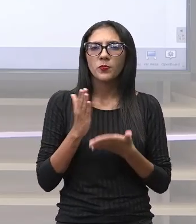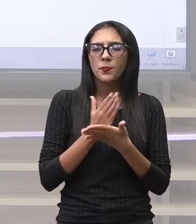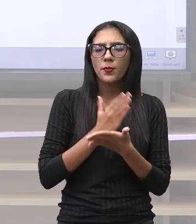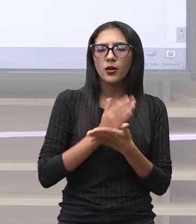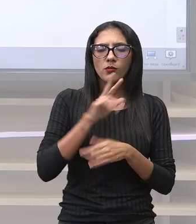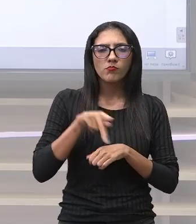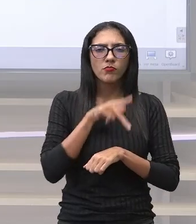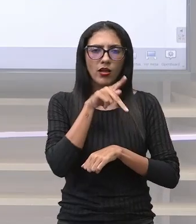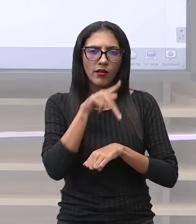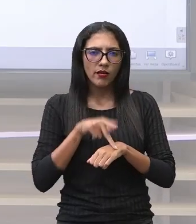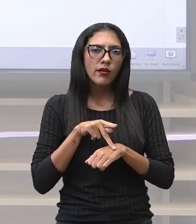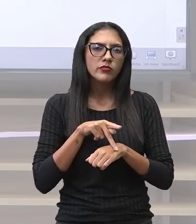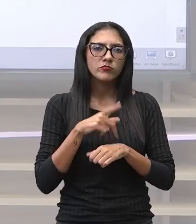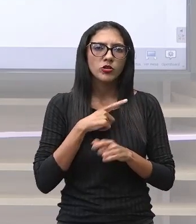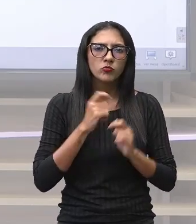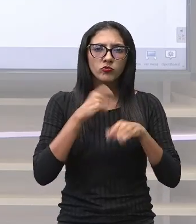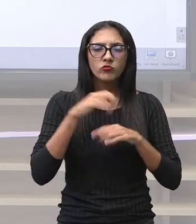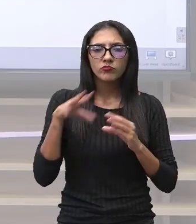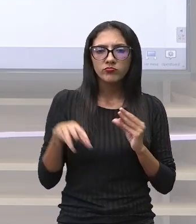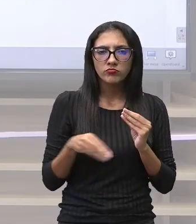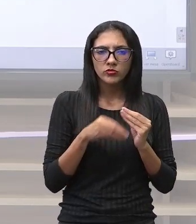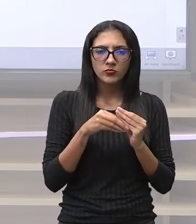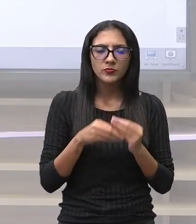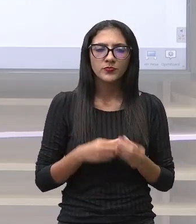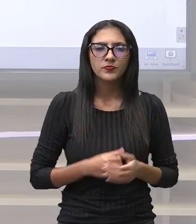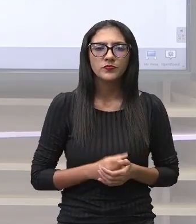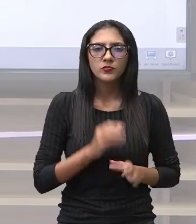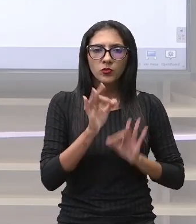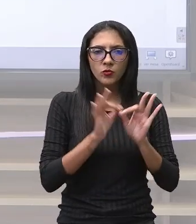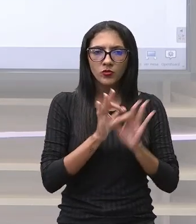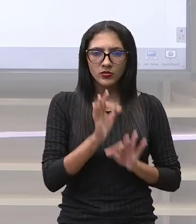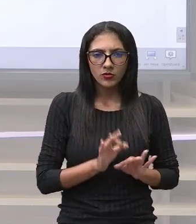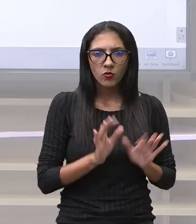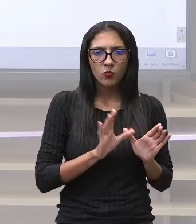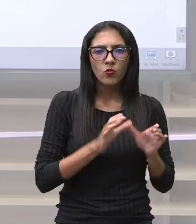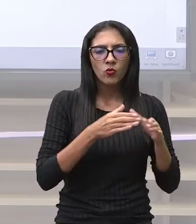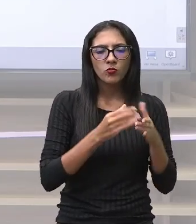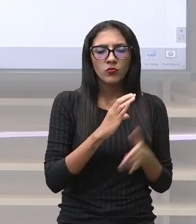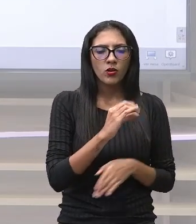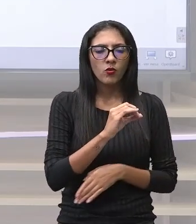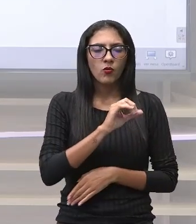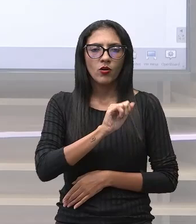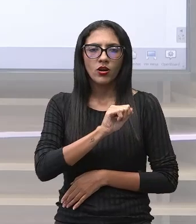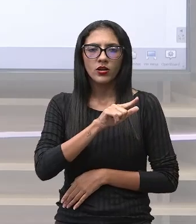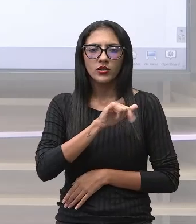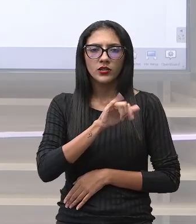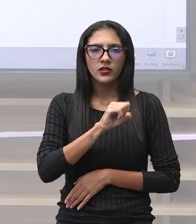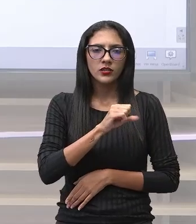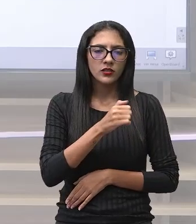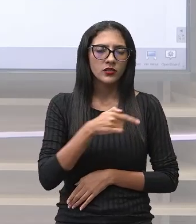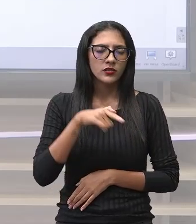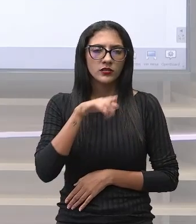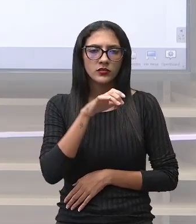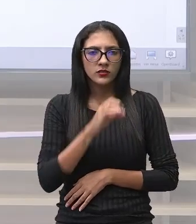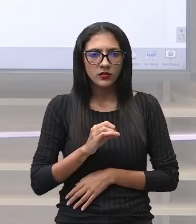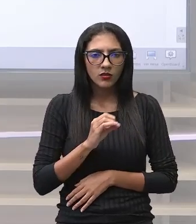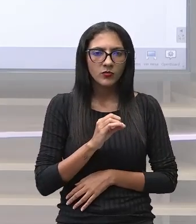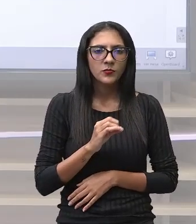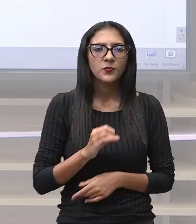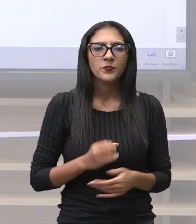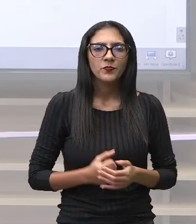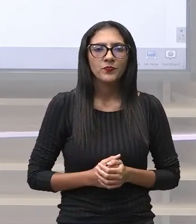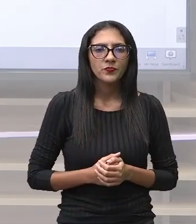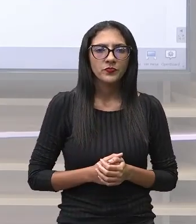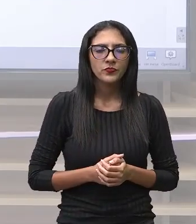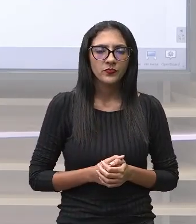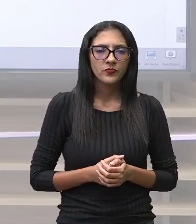aliados, né, que eles formaram a coalizão, né, incluindo alguns países, e aí ele